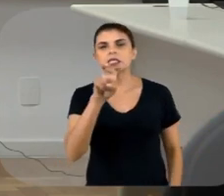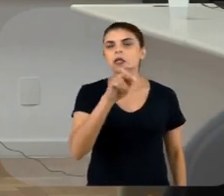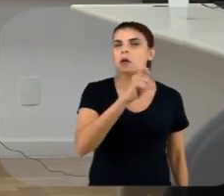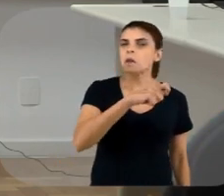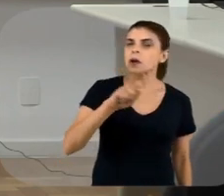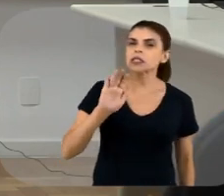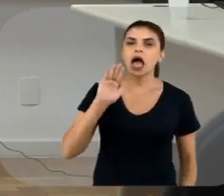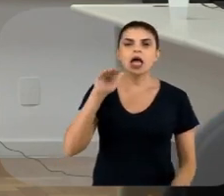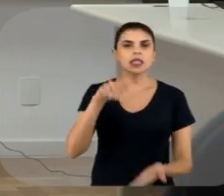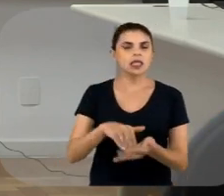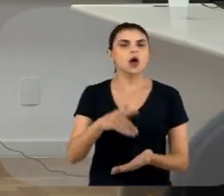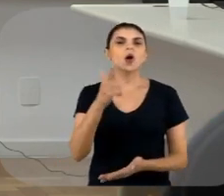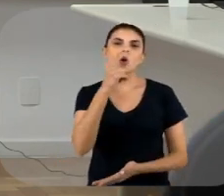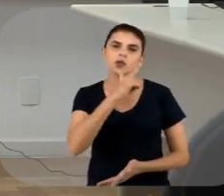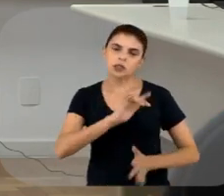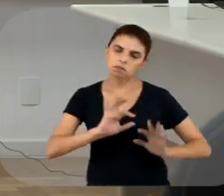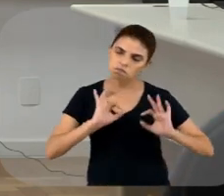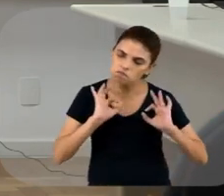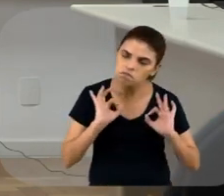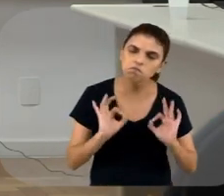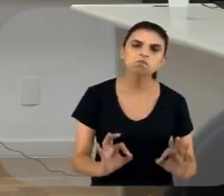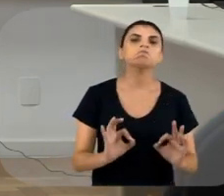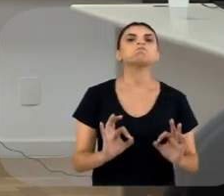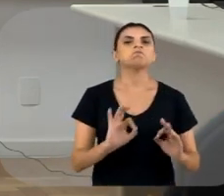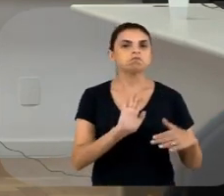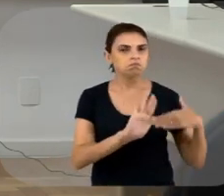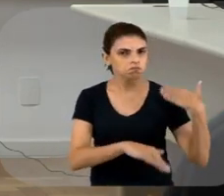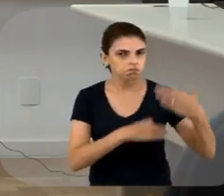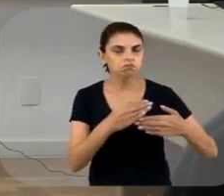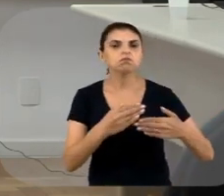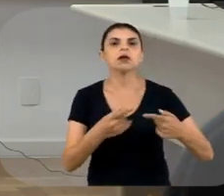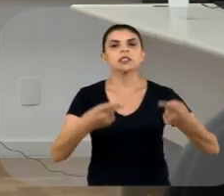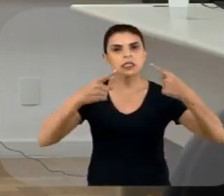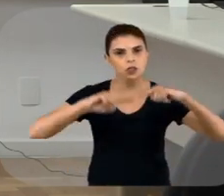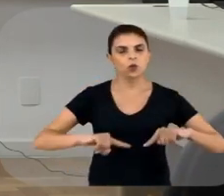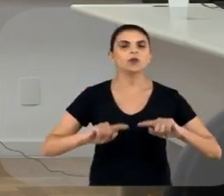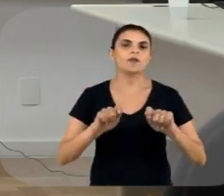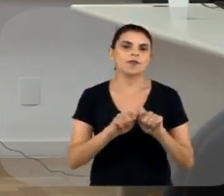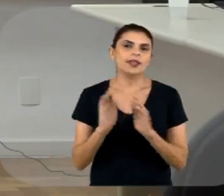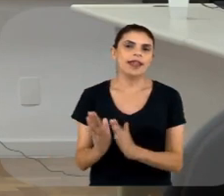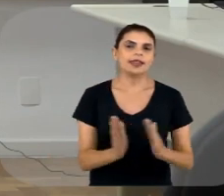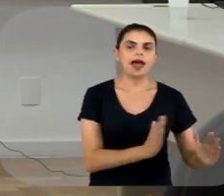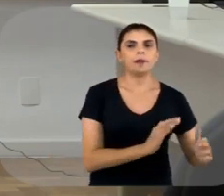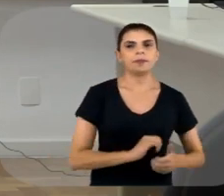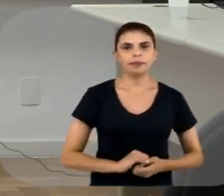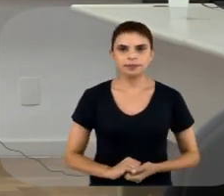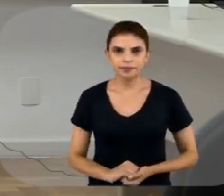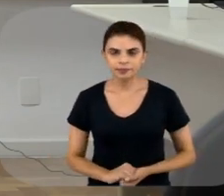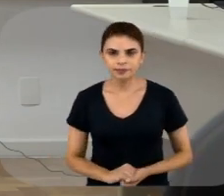4, 5 meses até que a gente consiga, né, passar por todas essas etapas.